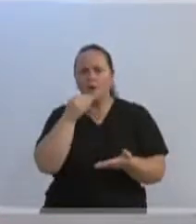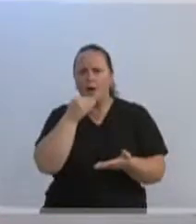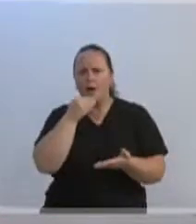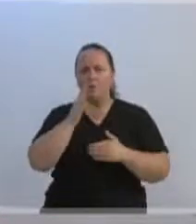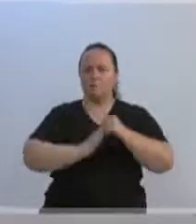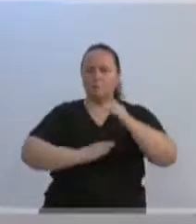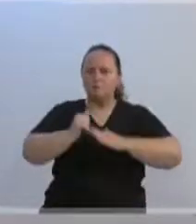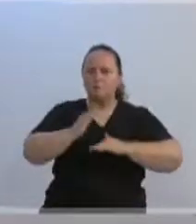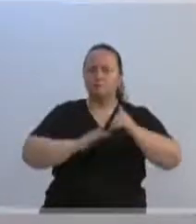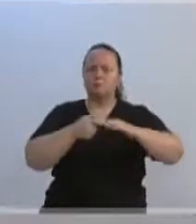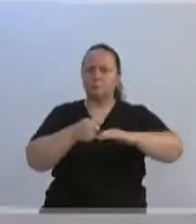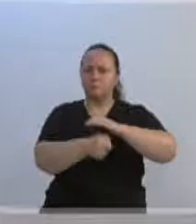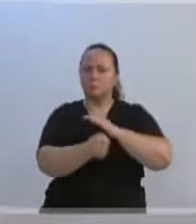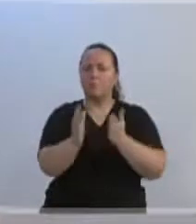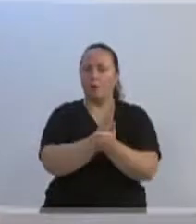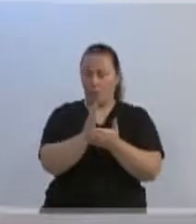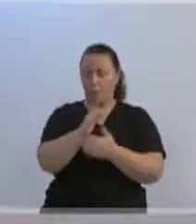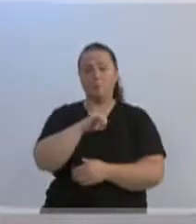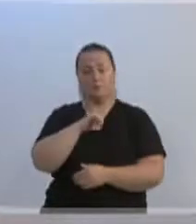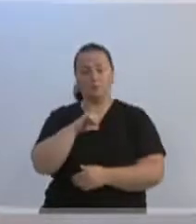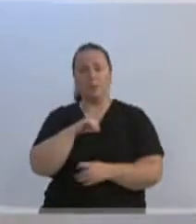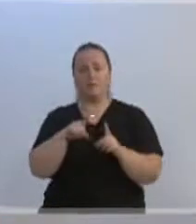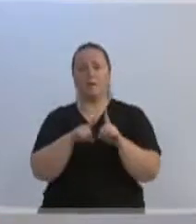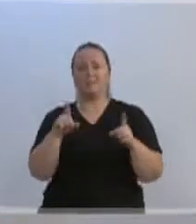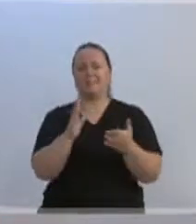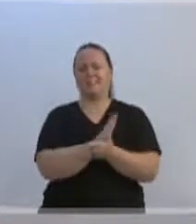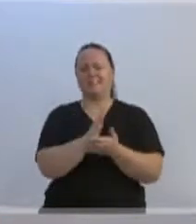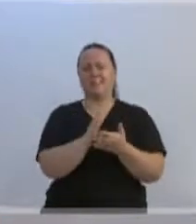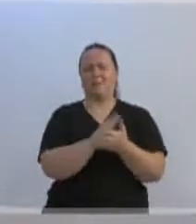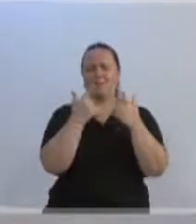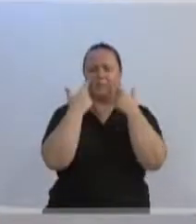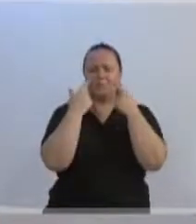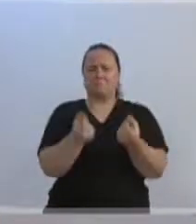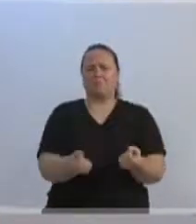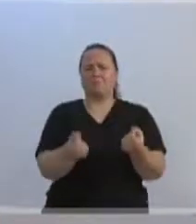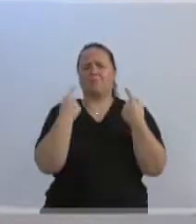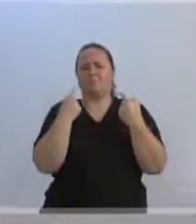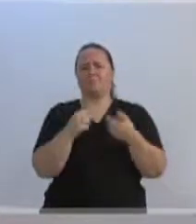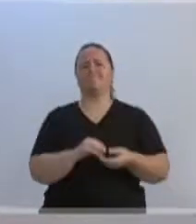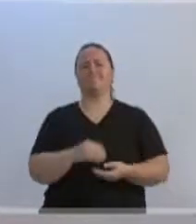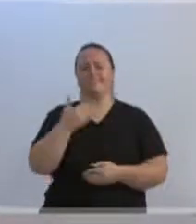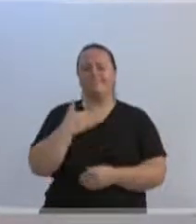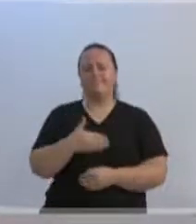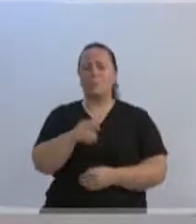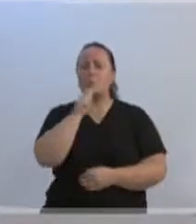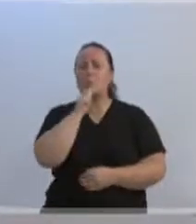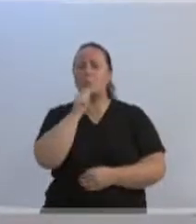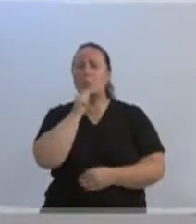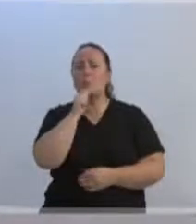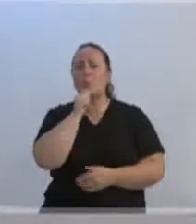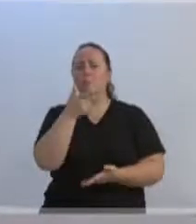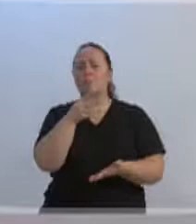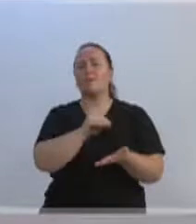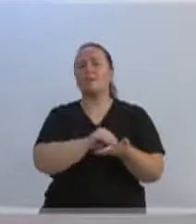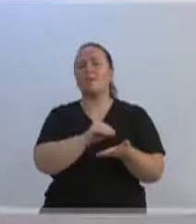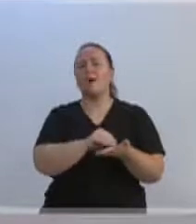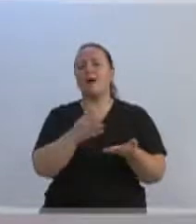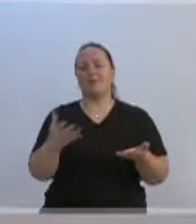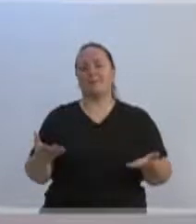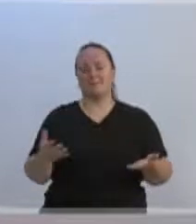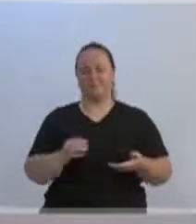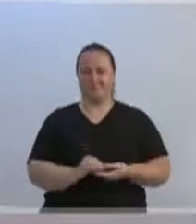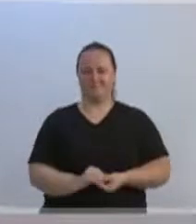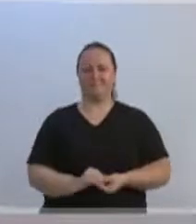porém muitas das mais esquecidas só lembradas em campanha ainda estão desassistidos em nossa